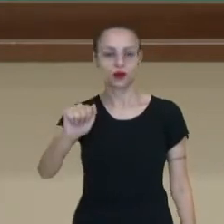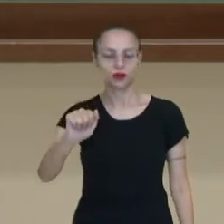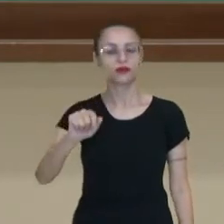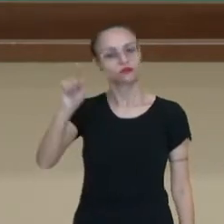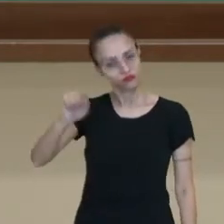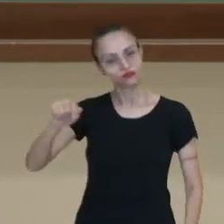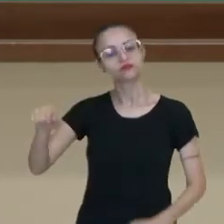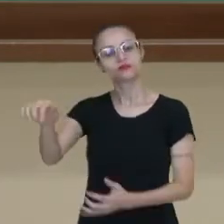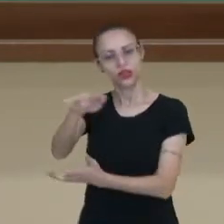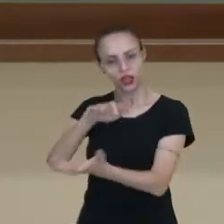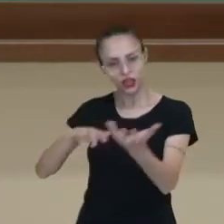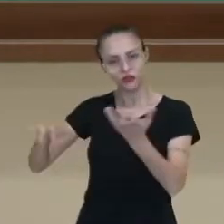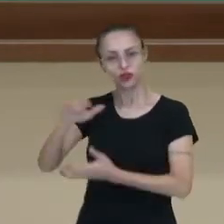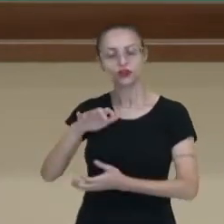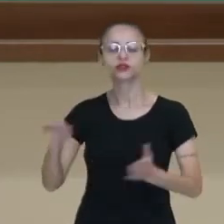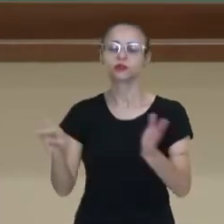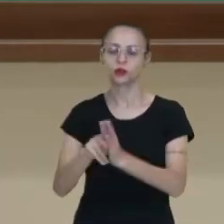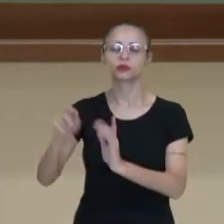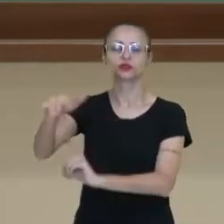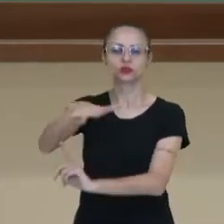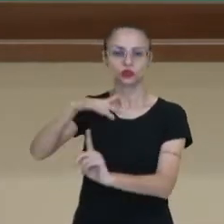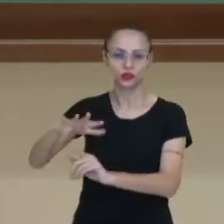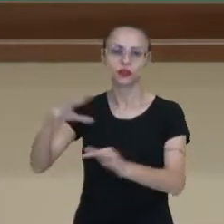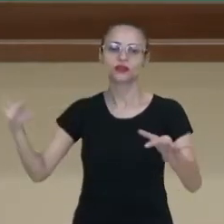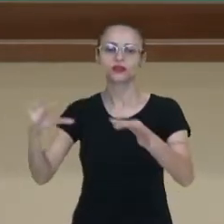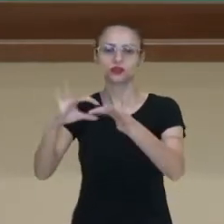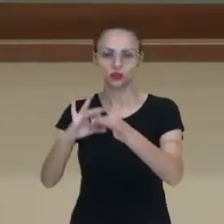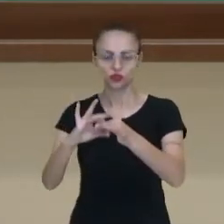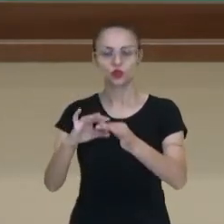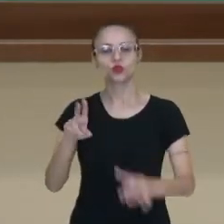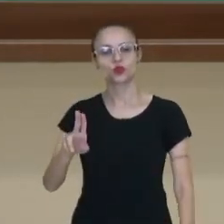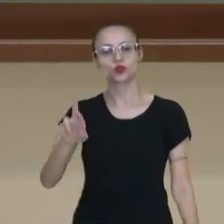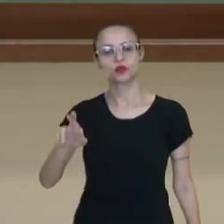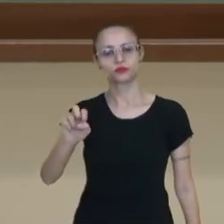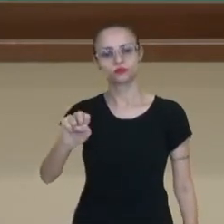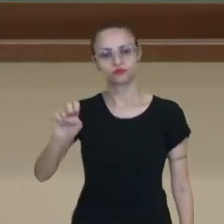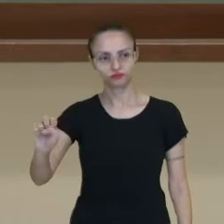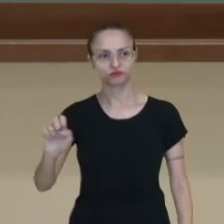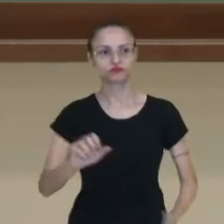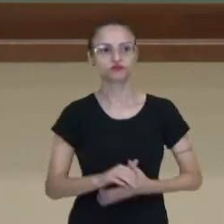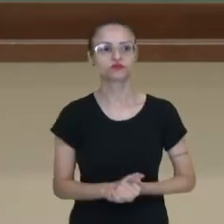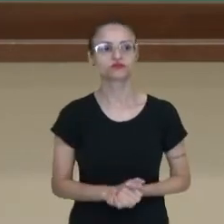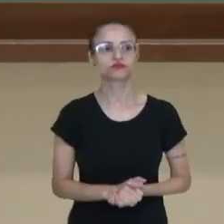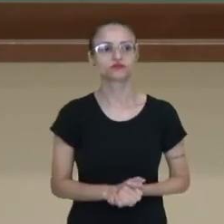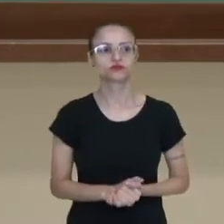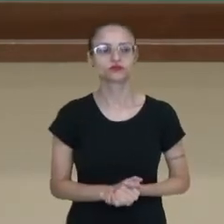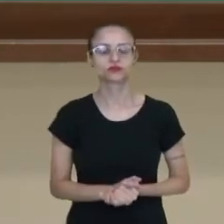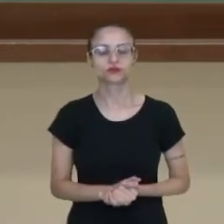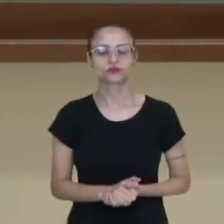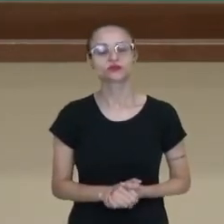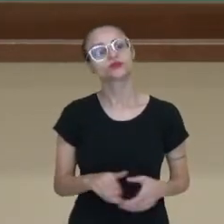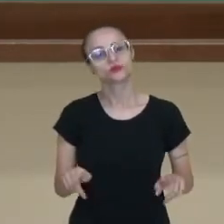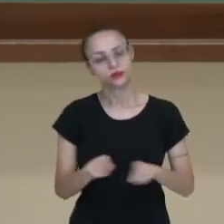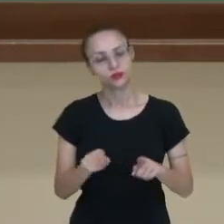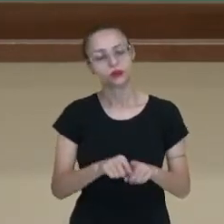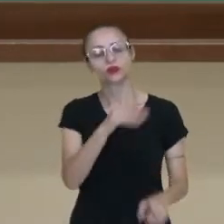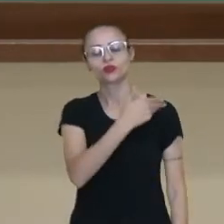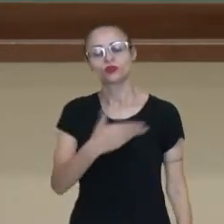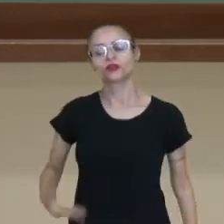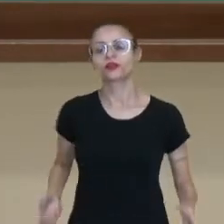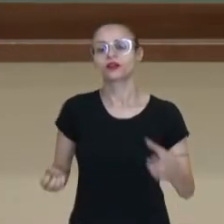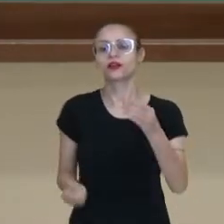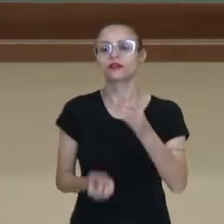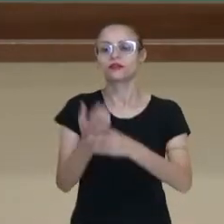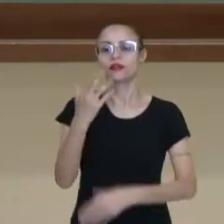uma revolução de caráter socialista e estava vinculada à União Soviética. E durante o governo dele que vai ser instituído os